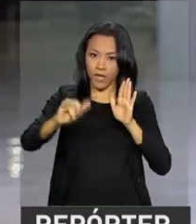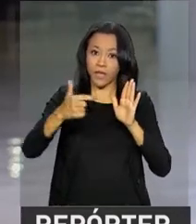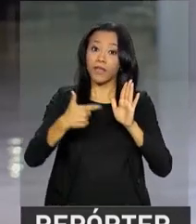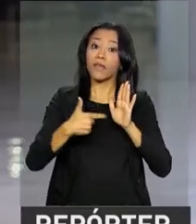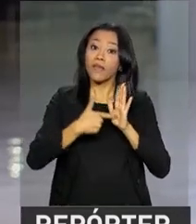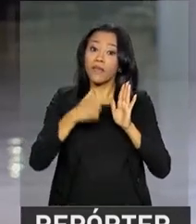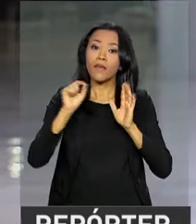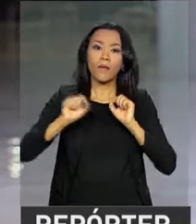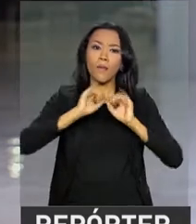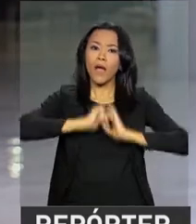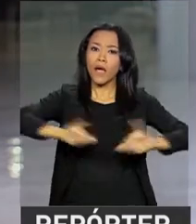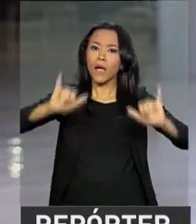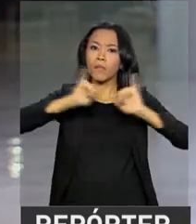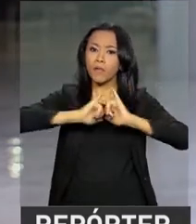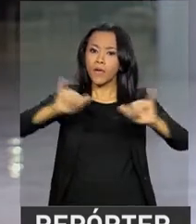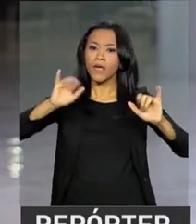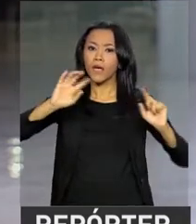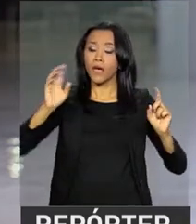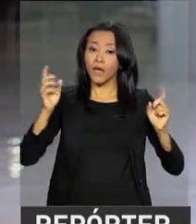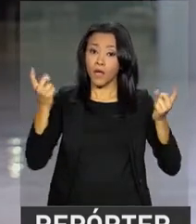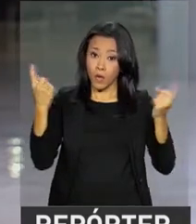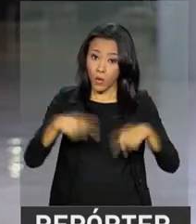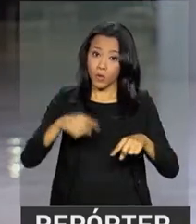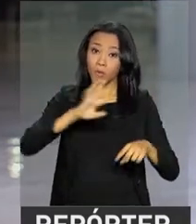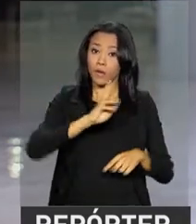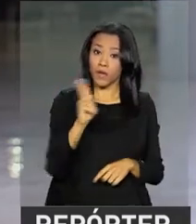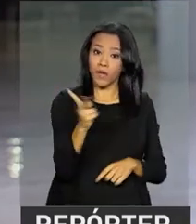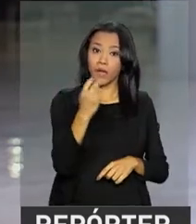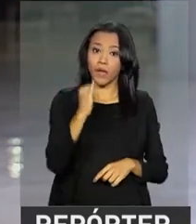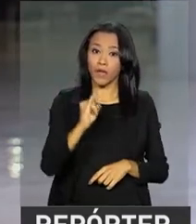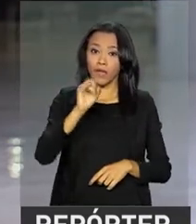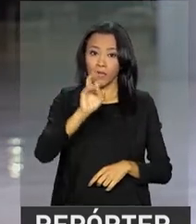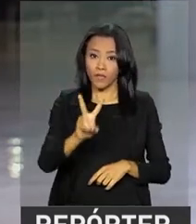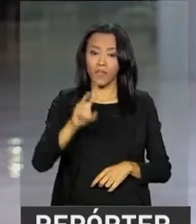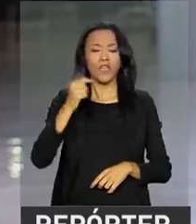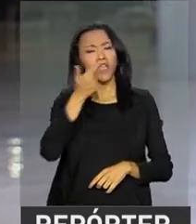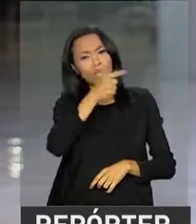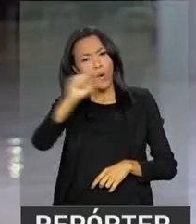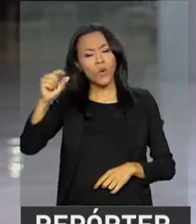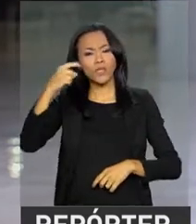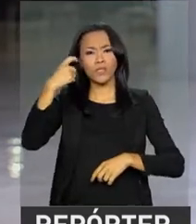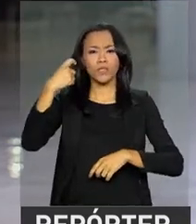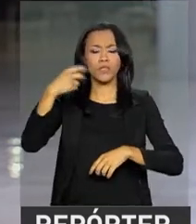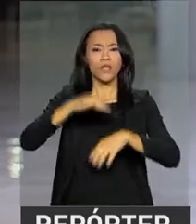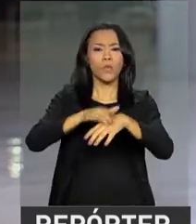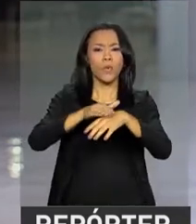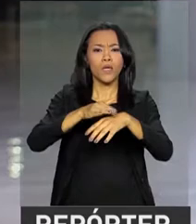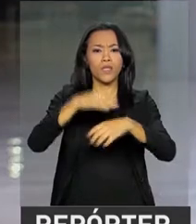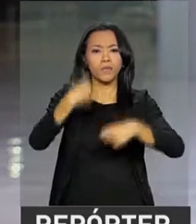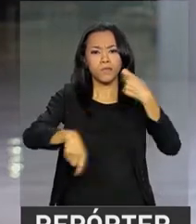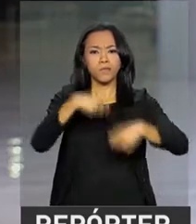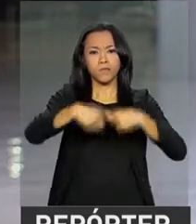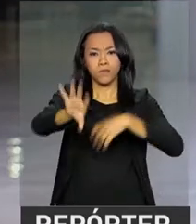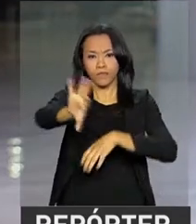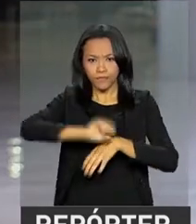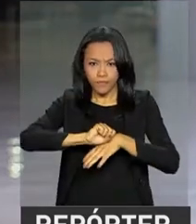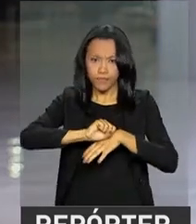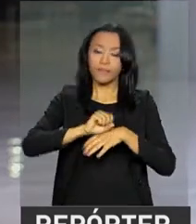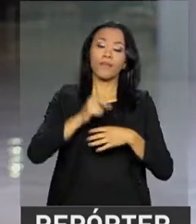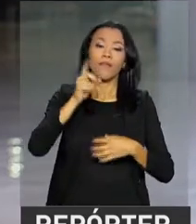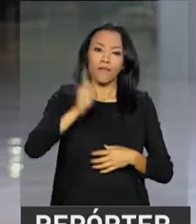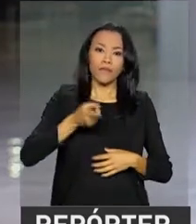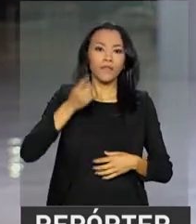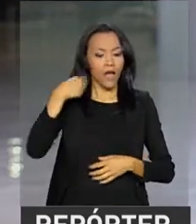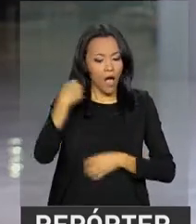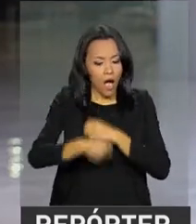prevenção ao hiv hiv e aids e outras doenças sexualmente transmissíveis a campanha será feita anualmente